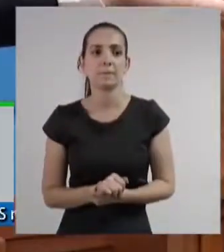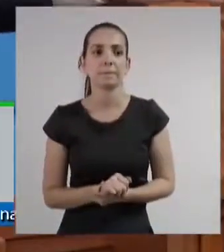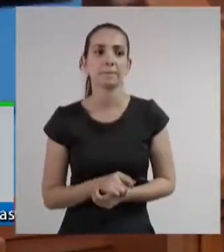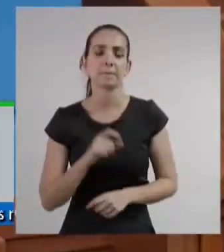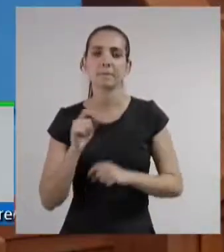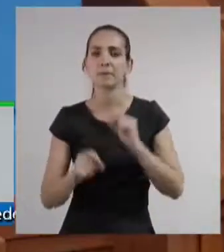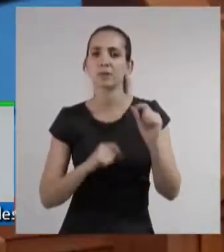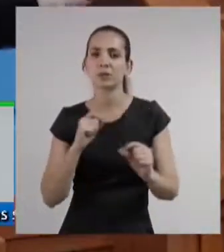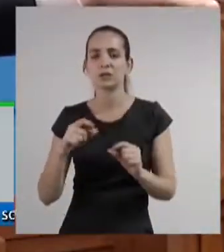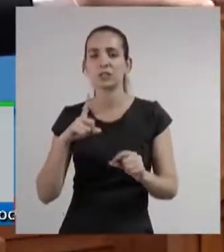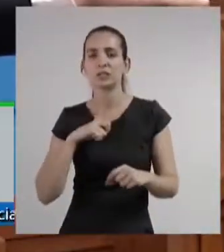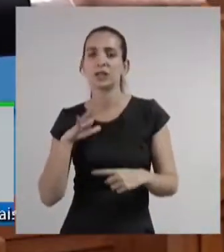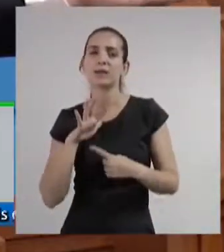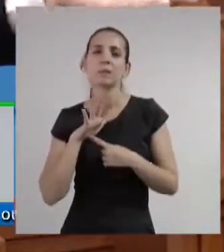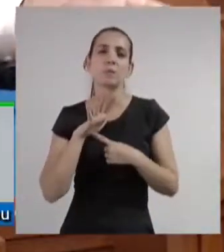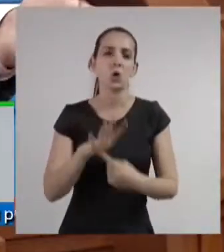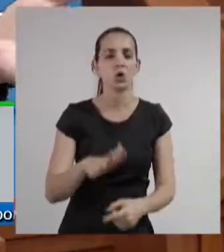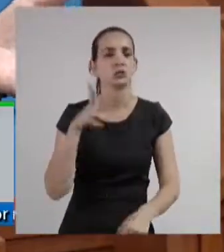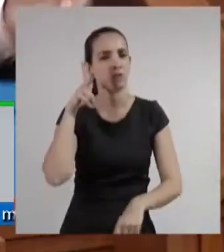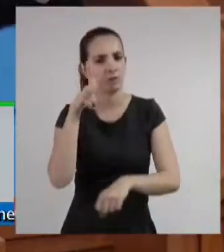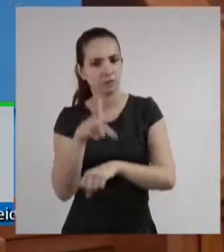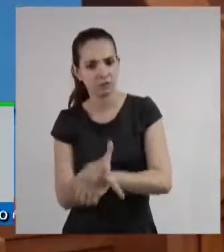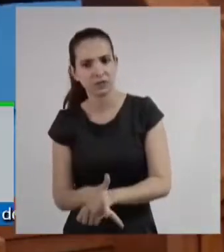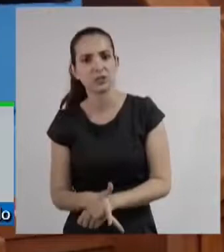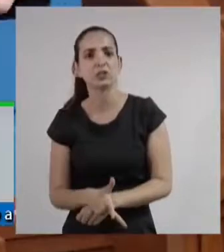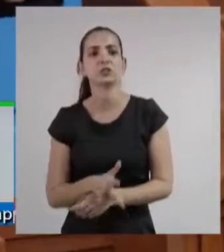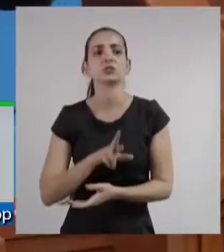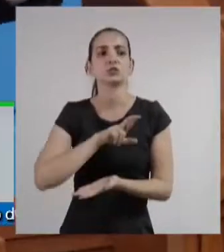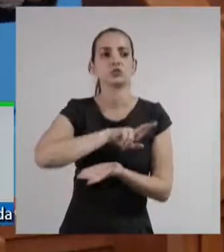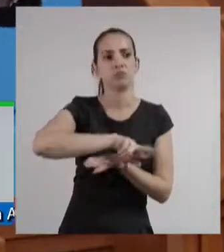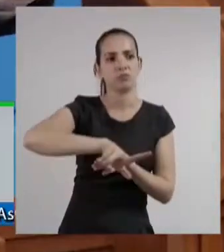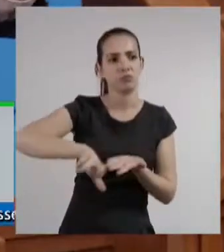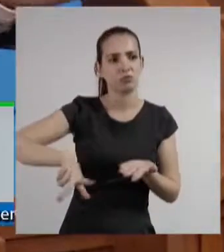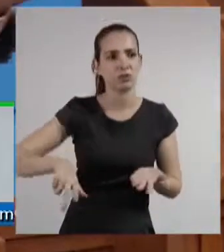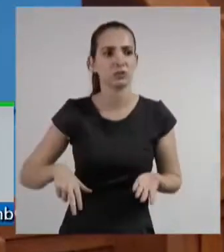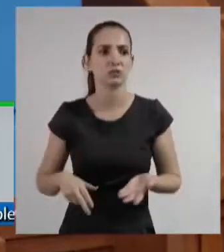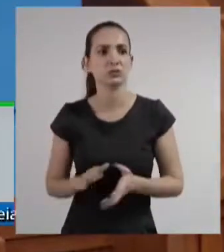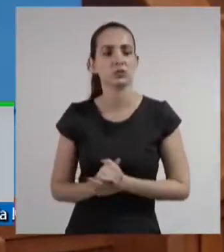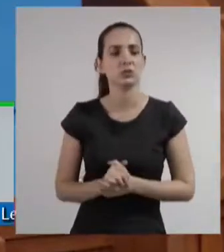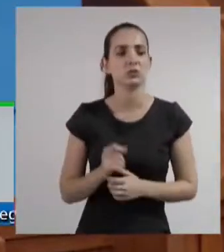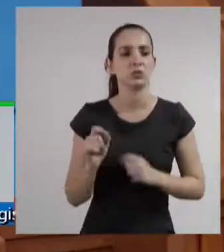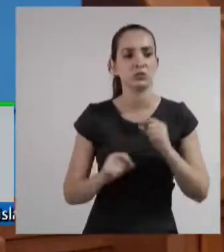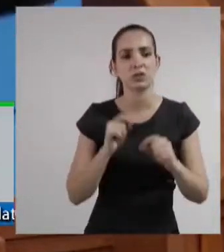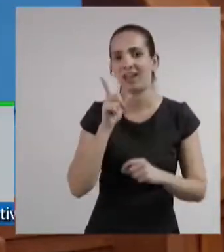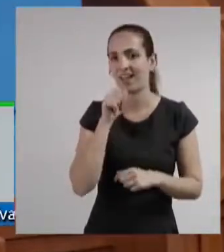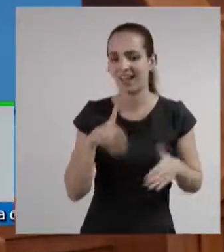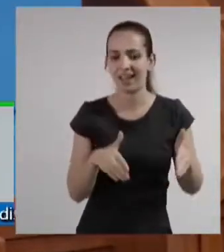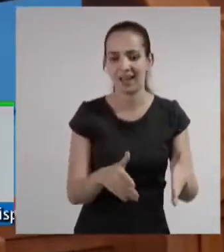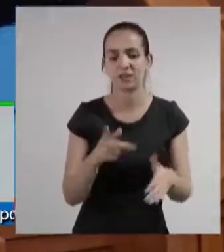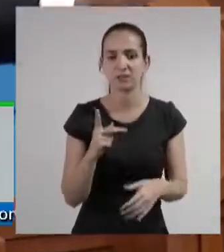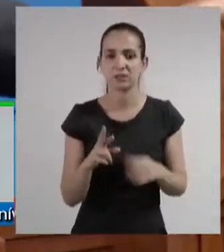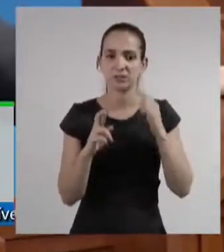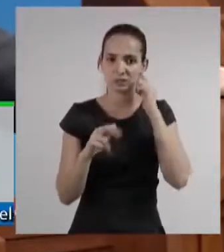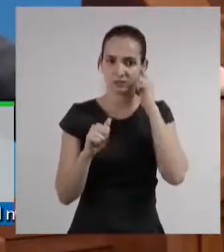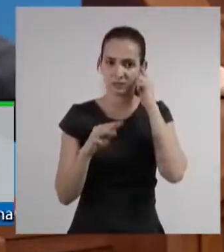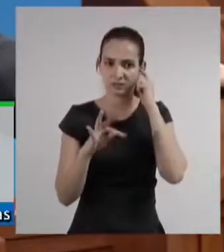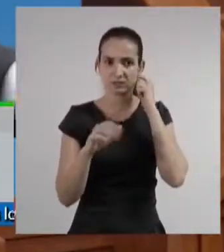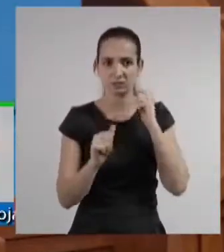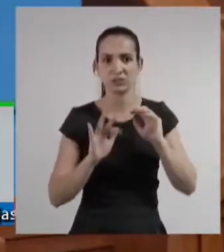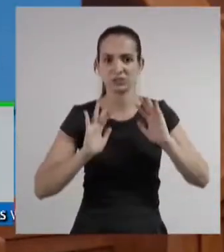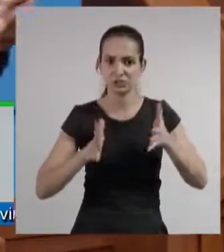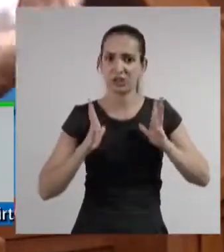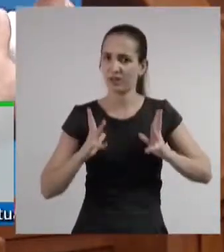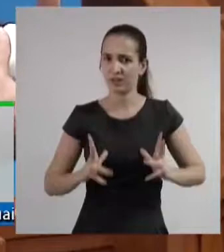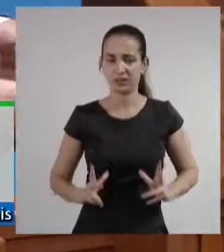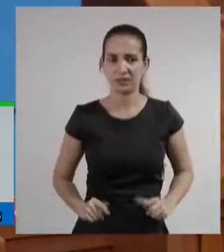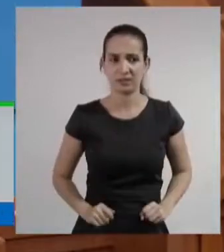põem ainda muito mais, porque a água do Rio da Prata, você vai lá hoje, ela está cristalina,